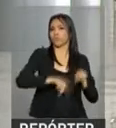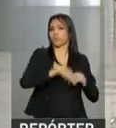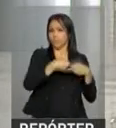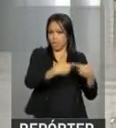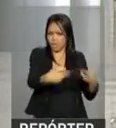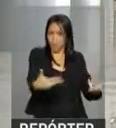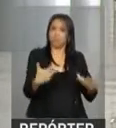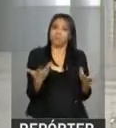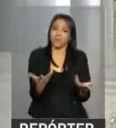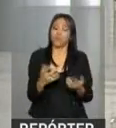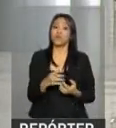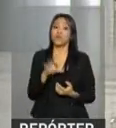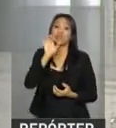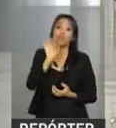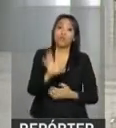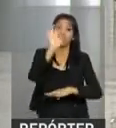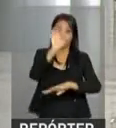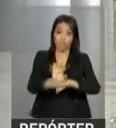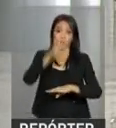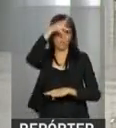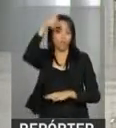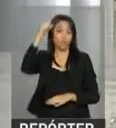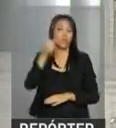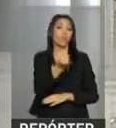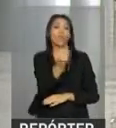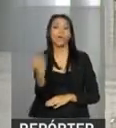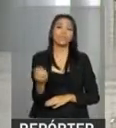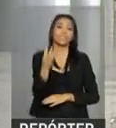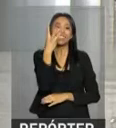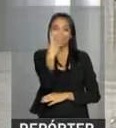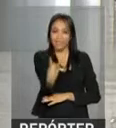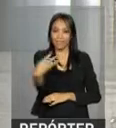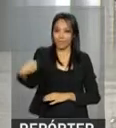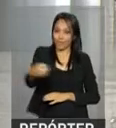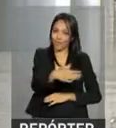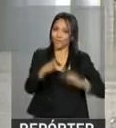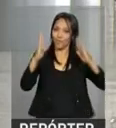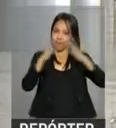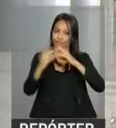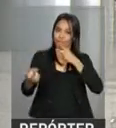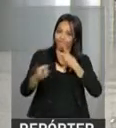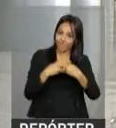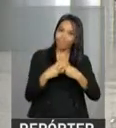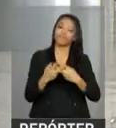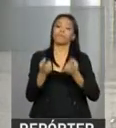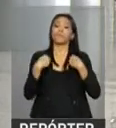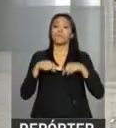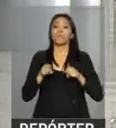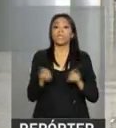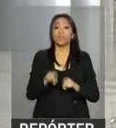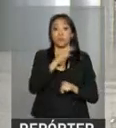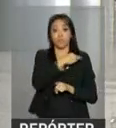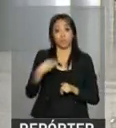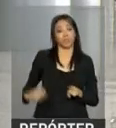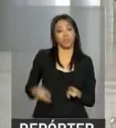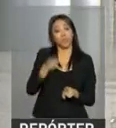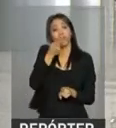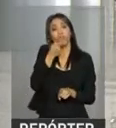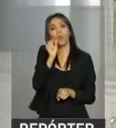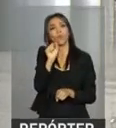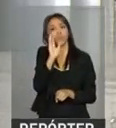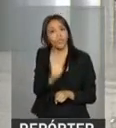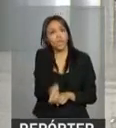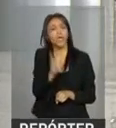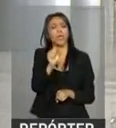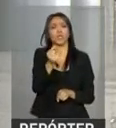Somente no estado do Amazonas serão 3 novos presídios. O ministro também falou sobre o repasse de recursos que deve ser